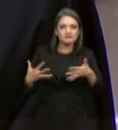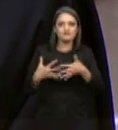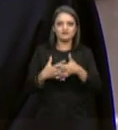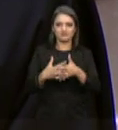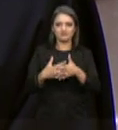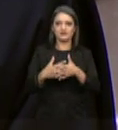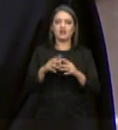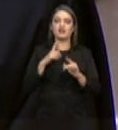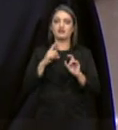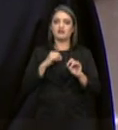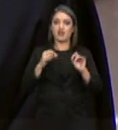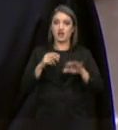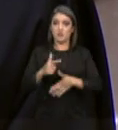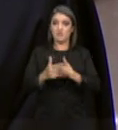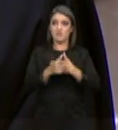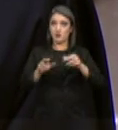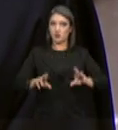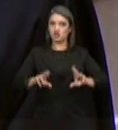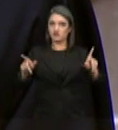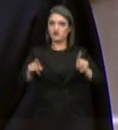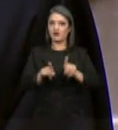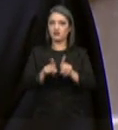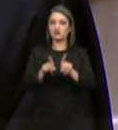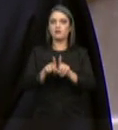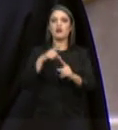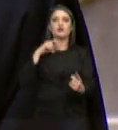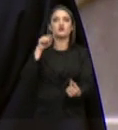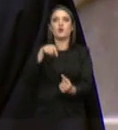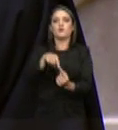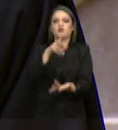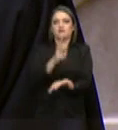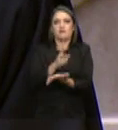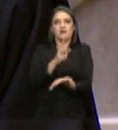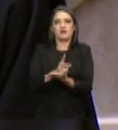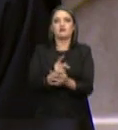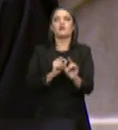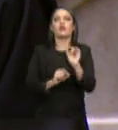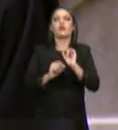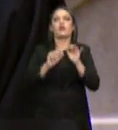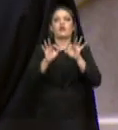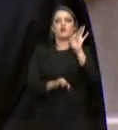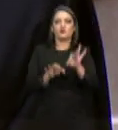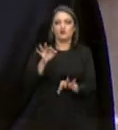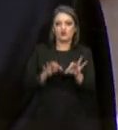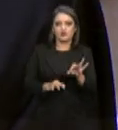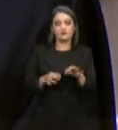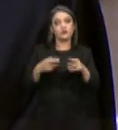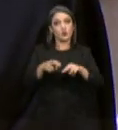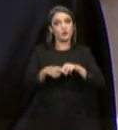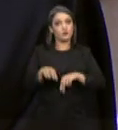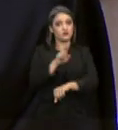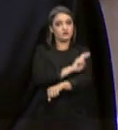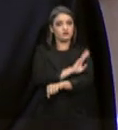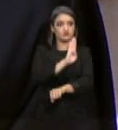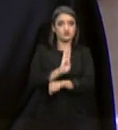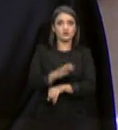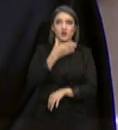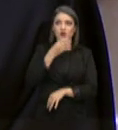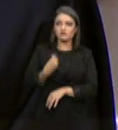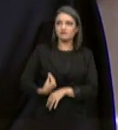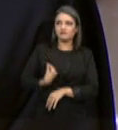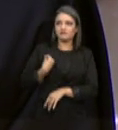mais idênticas no objeto e no resultante a justiça por isso Rui é um ancestral Vivo que